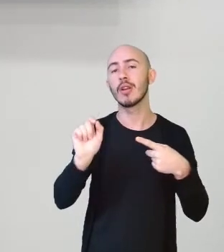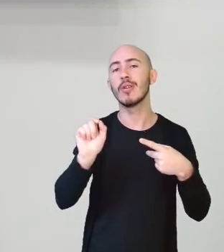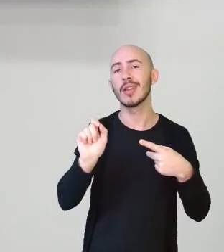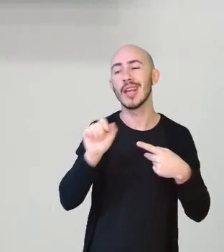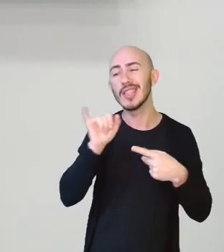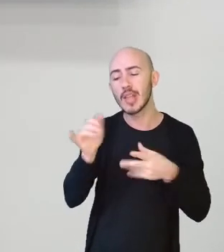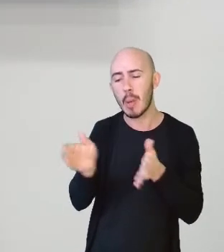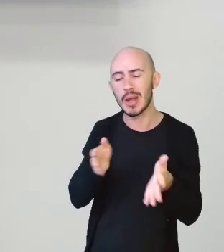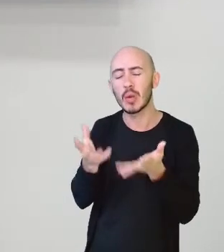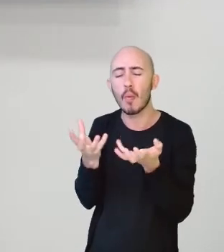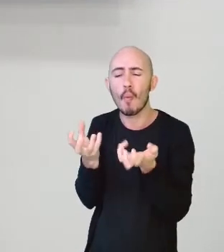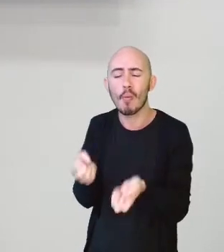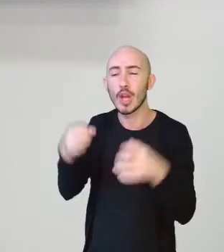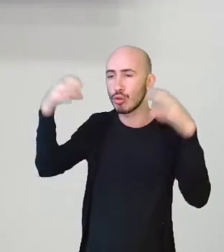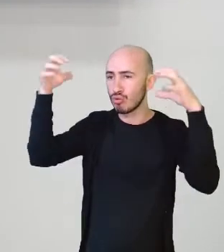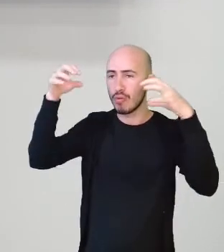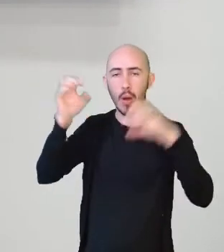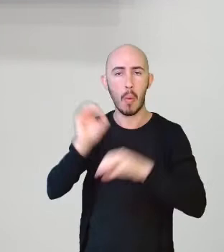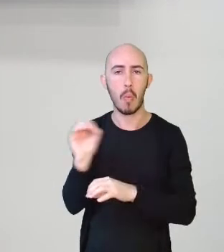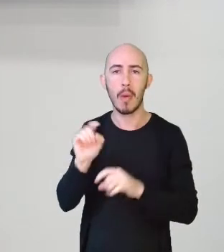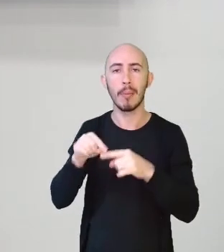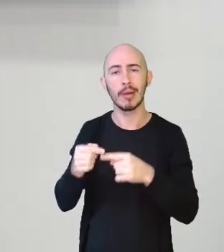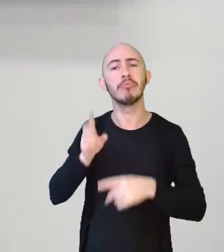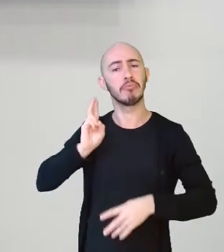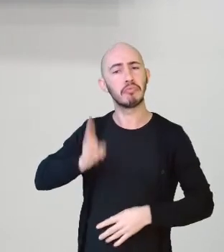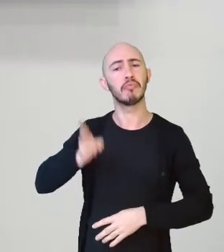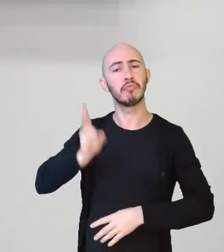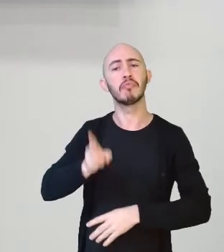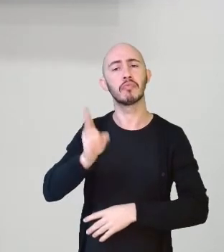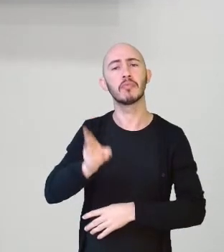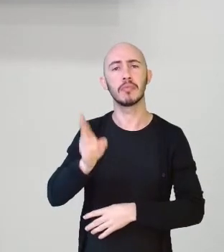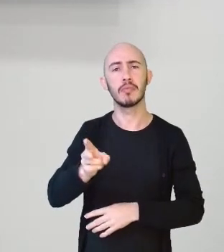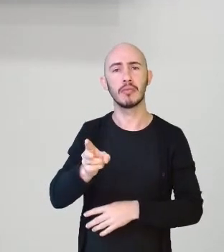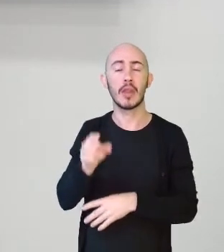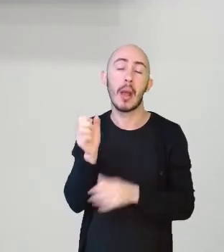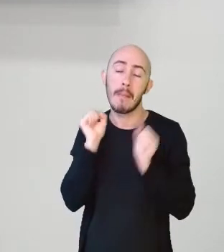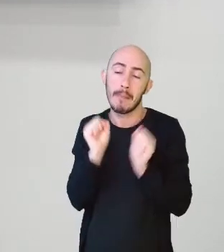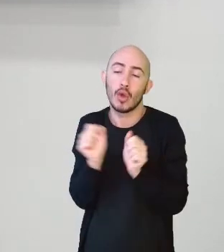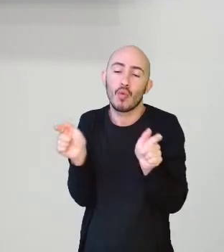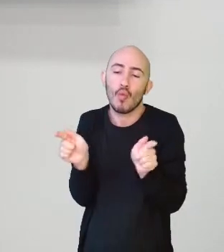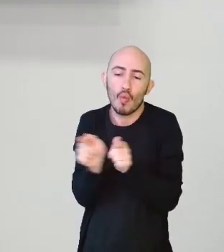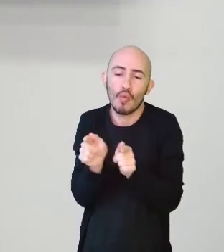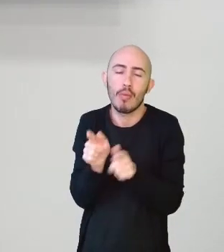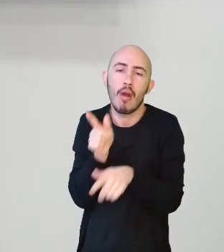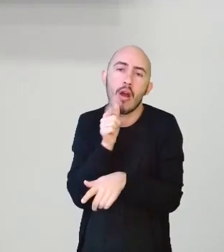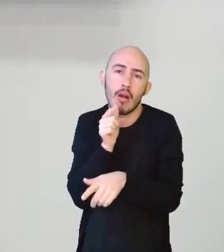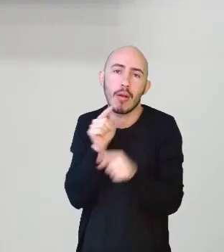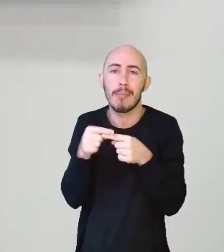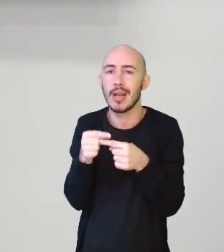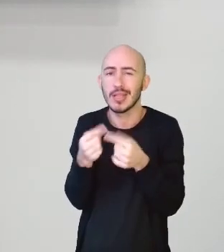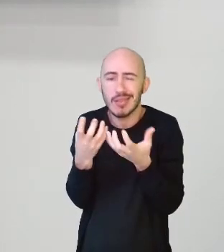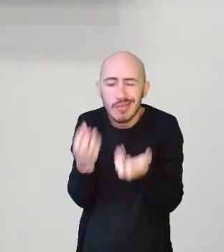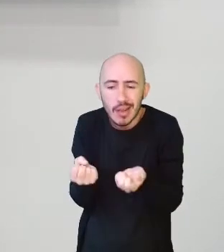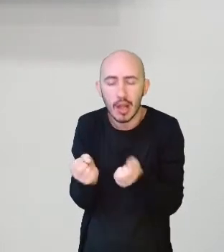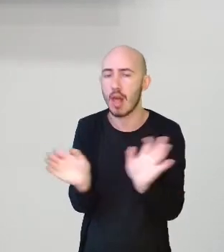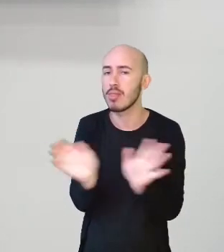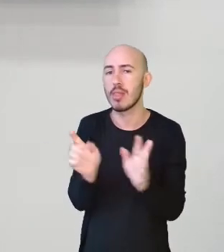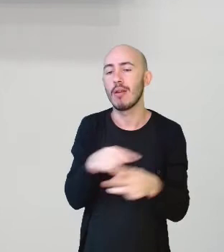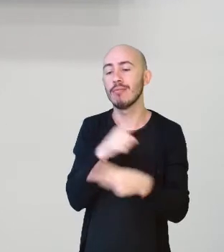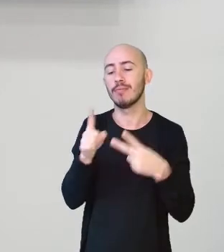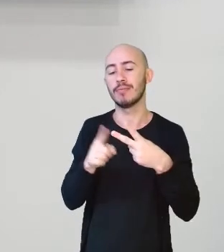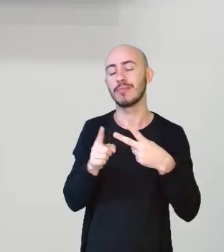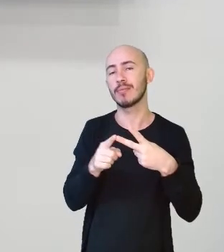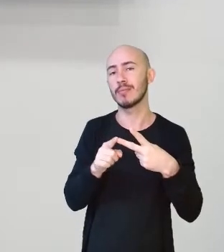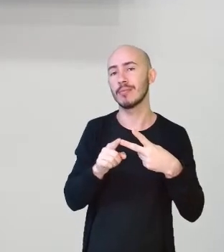sem chuva, ele continua existindo. Pode até diminuir a quantidade de água, mas ele não seca. Já o rio